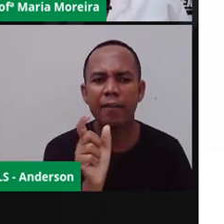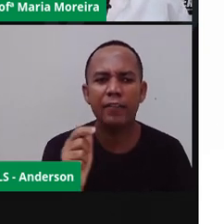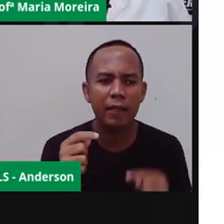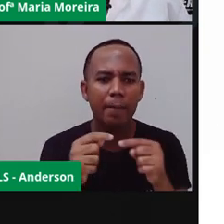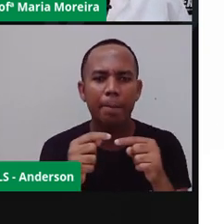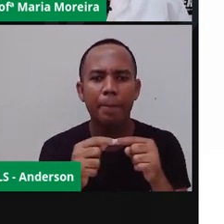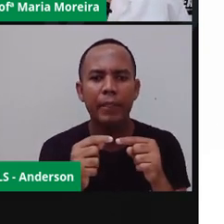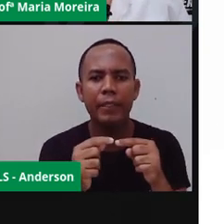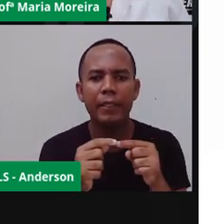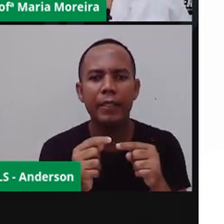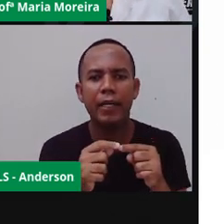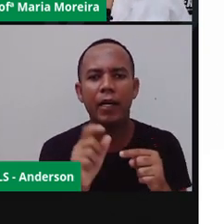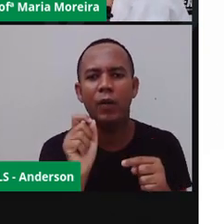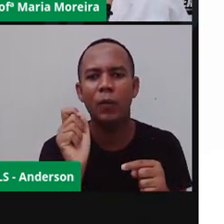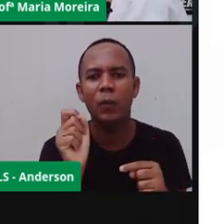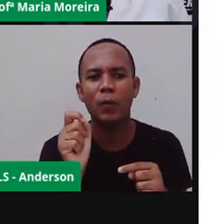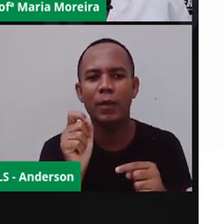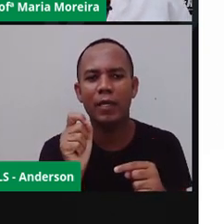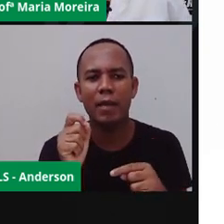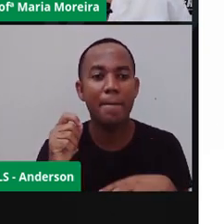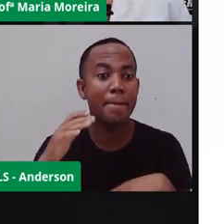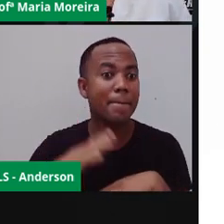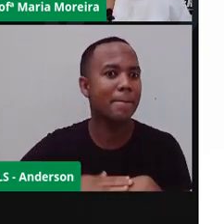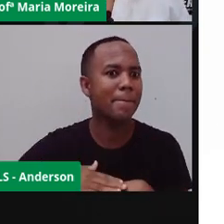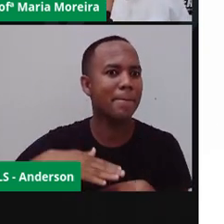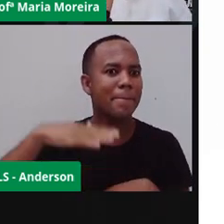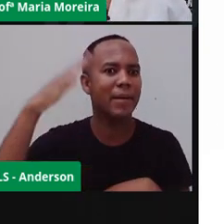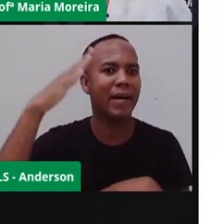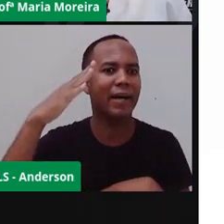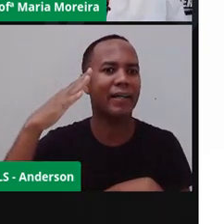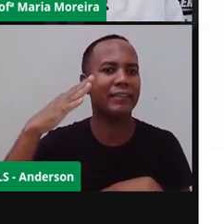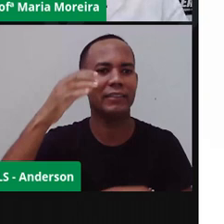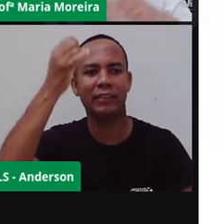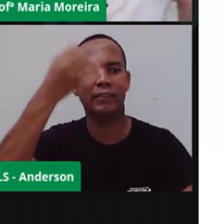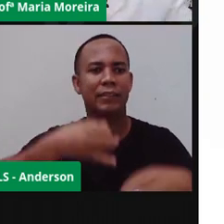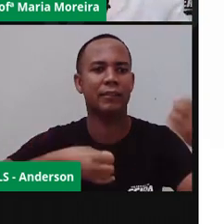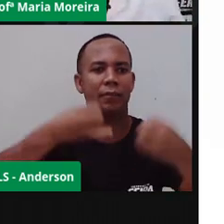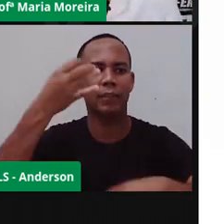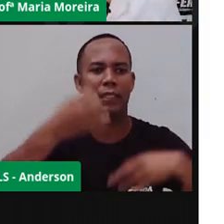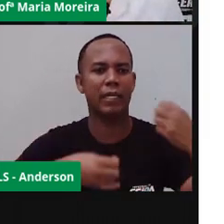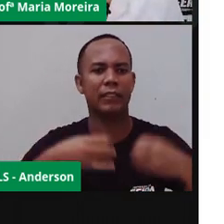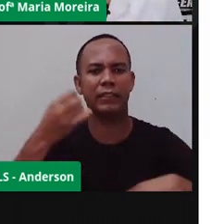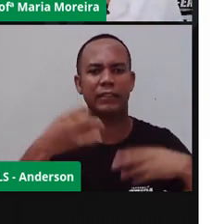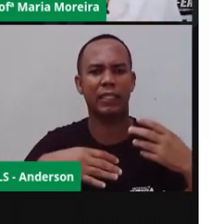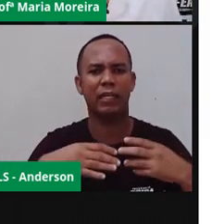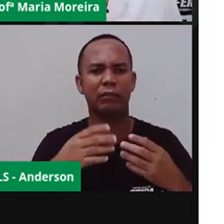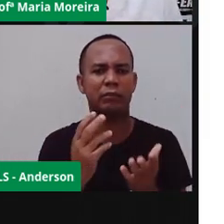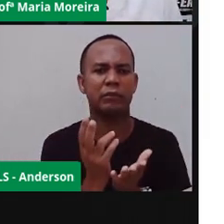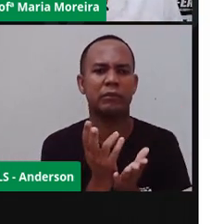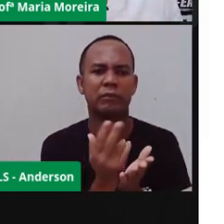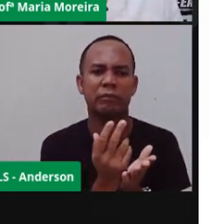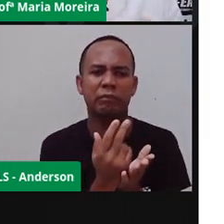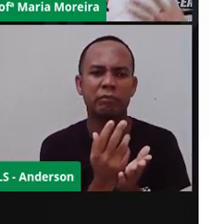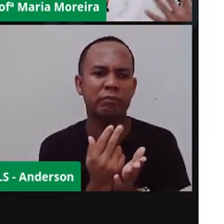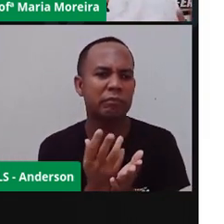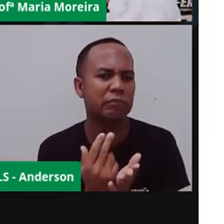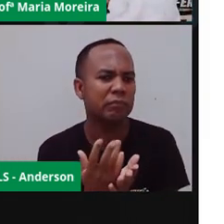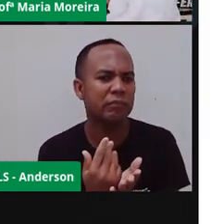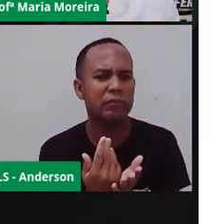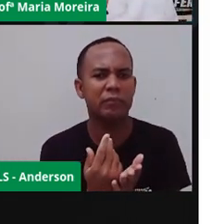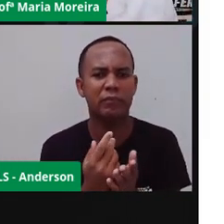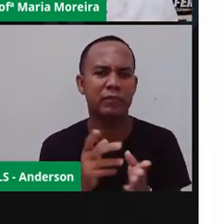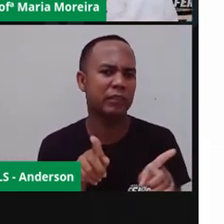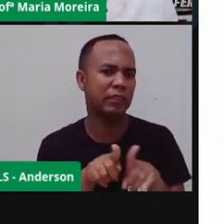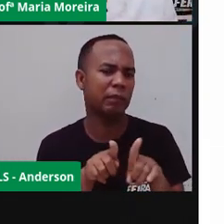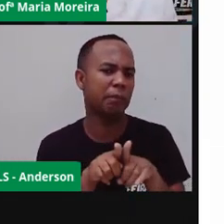ser exagerada, ser sobrecarregada, sem exageros nos desenhos, exagero nas